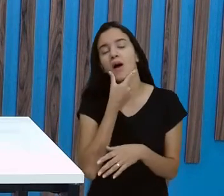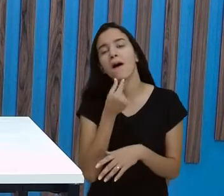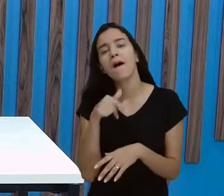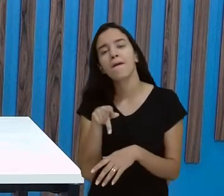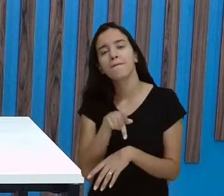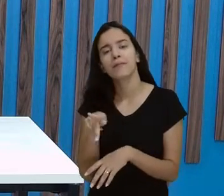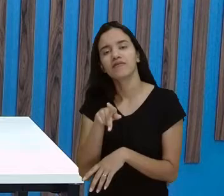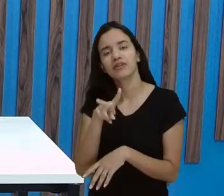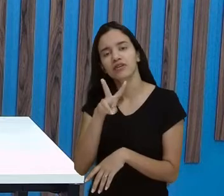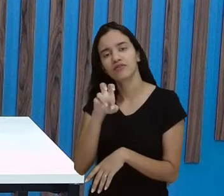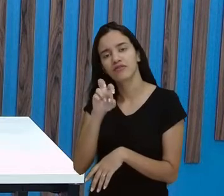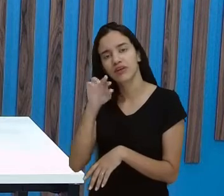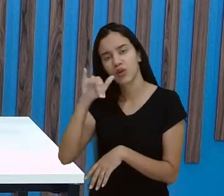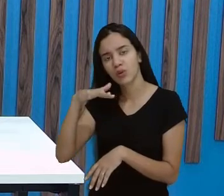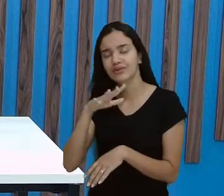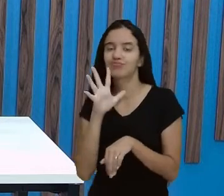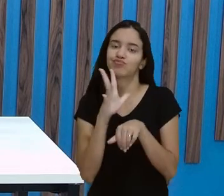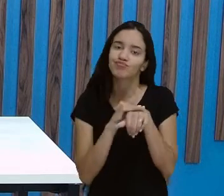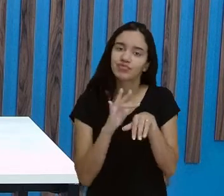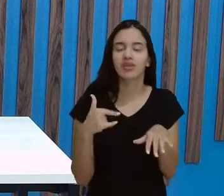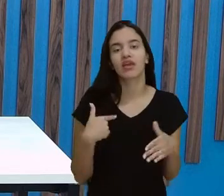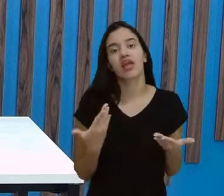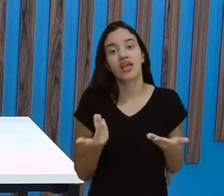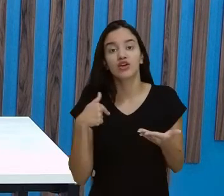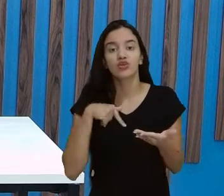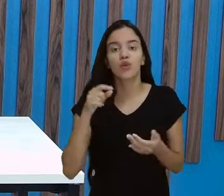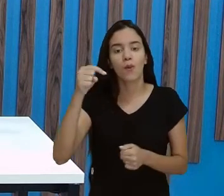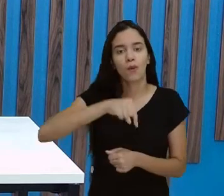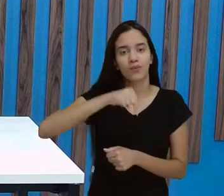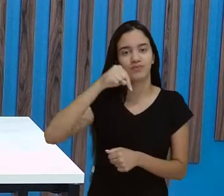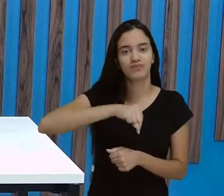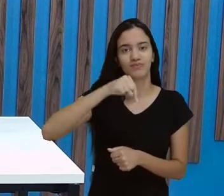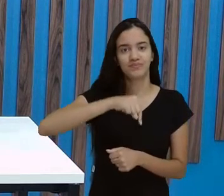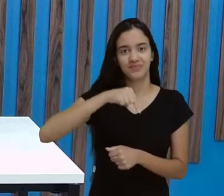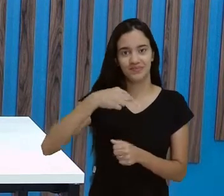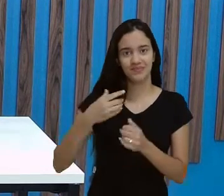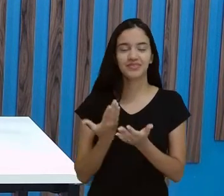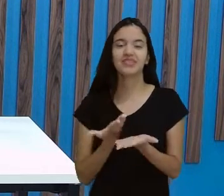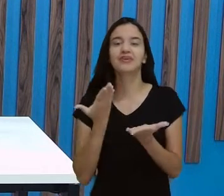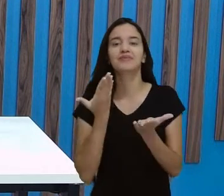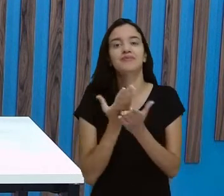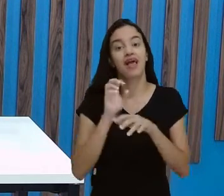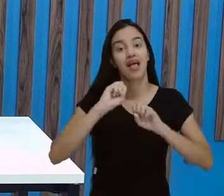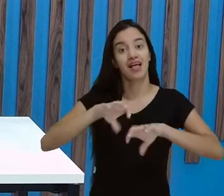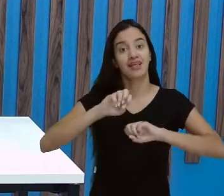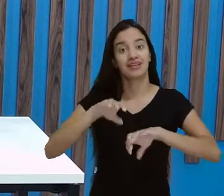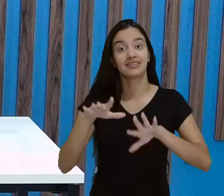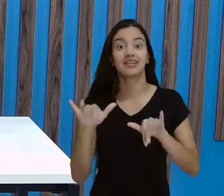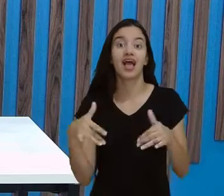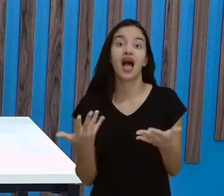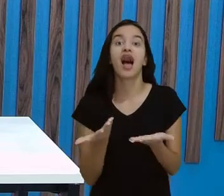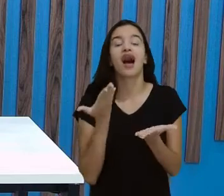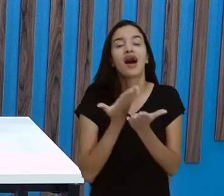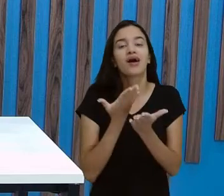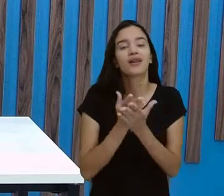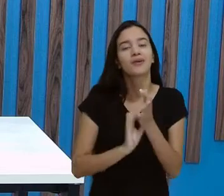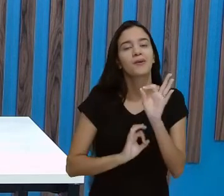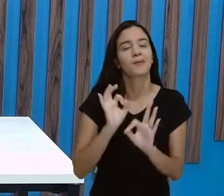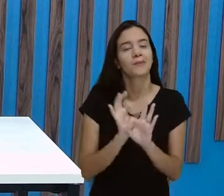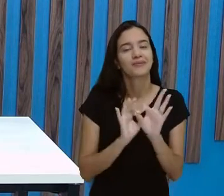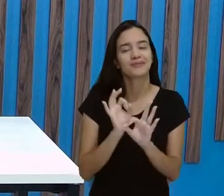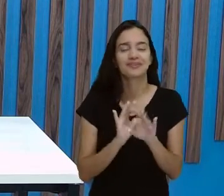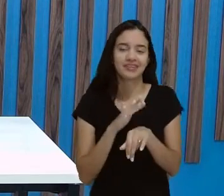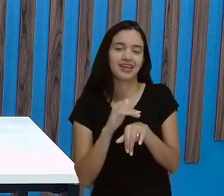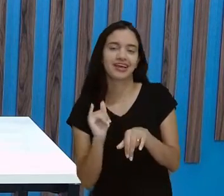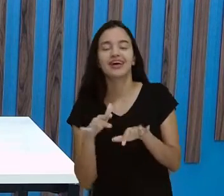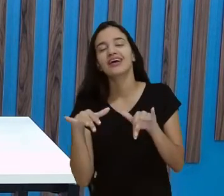doente, ela não pôde vir. E eu estou aqui para acompanhar a aula, né? Que ela preparou com muito carinho para vocês.